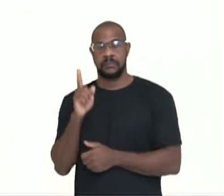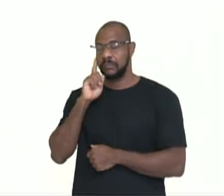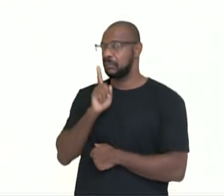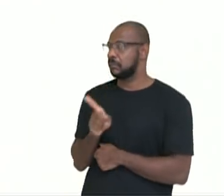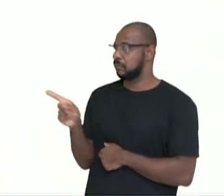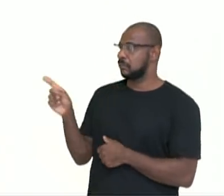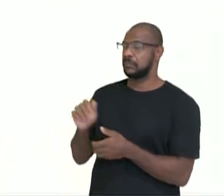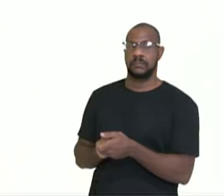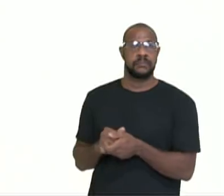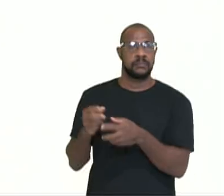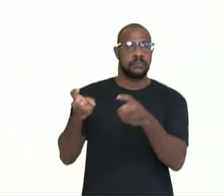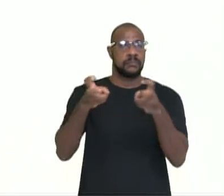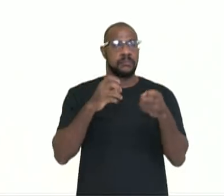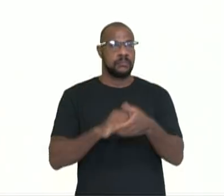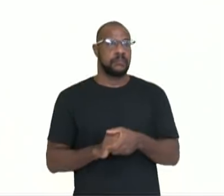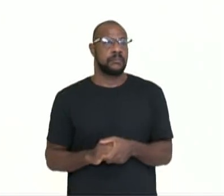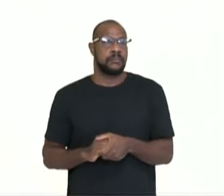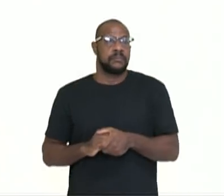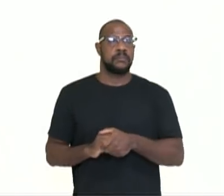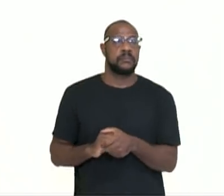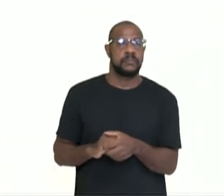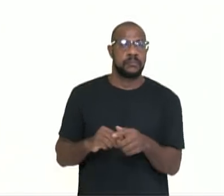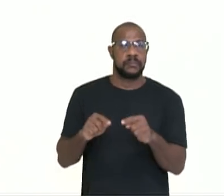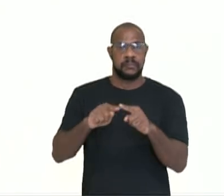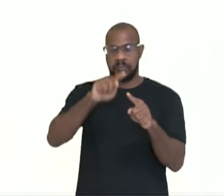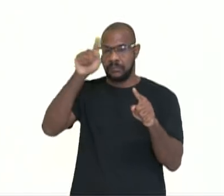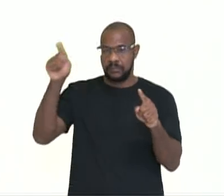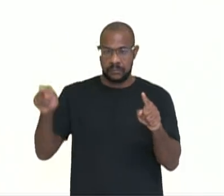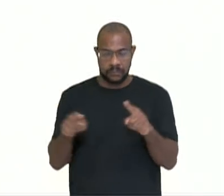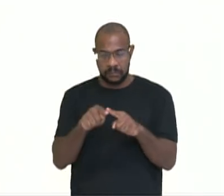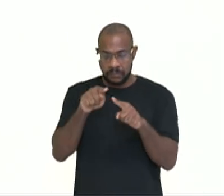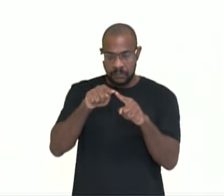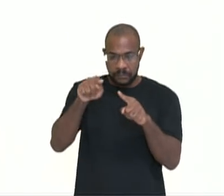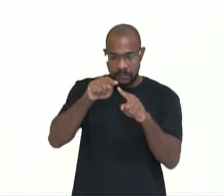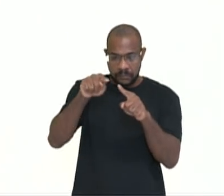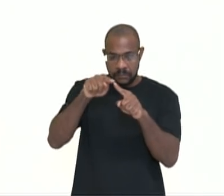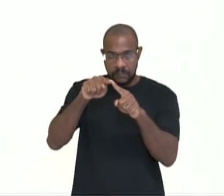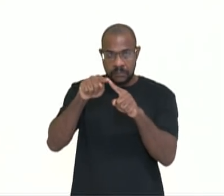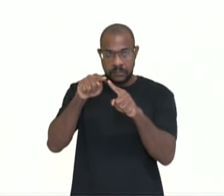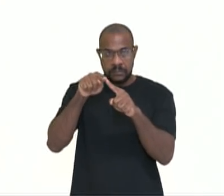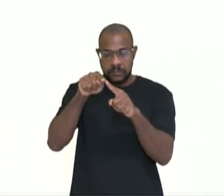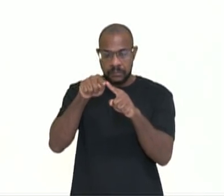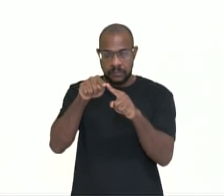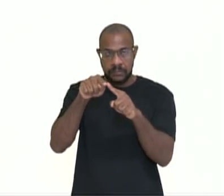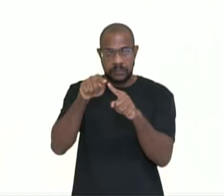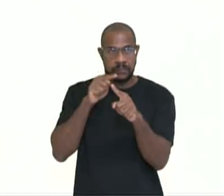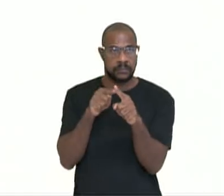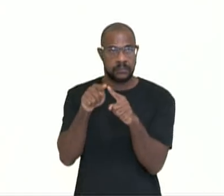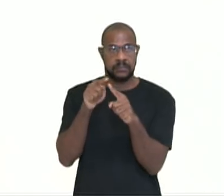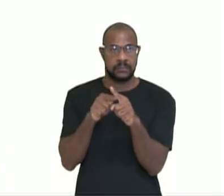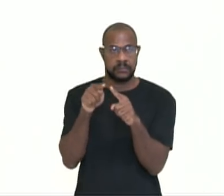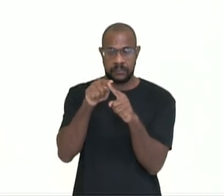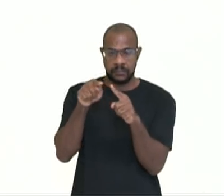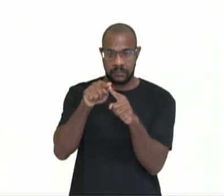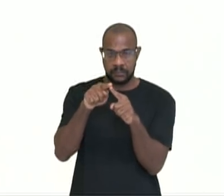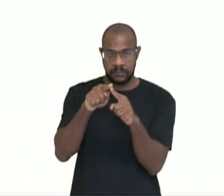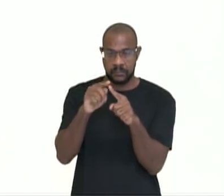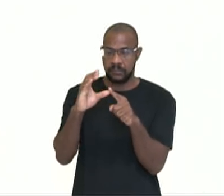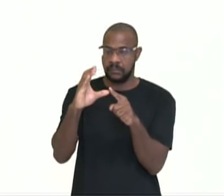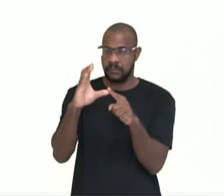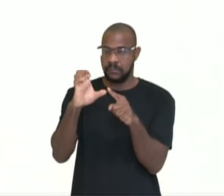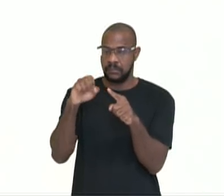aqui aquela definição do ângulo central. Deixo a imagem sempre indicando que, se ele é um ângulo central, a